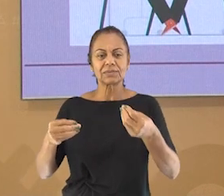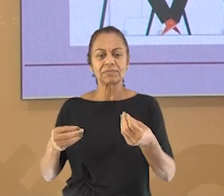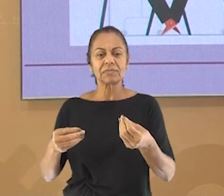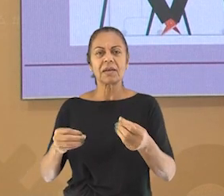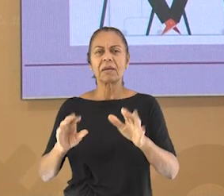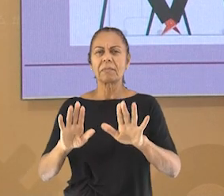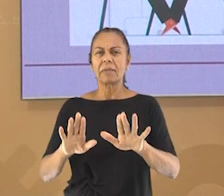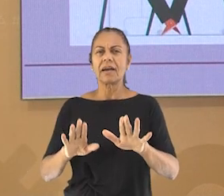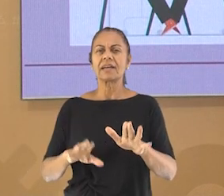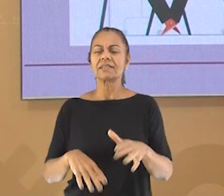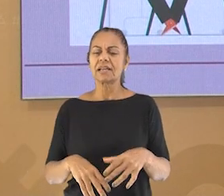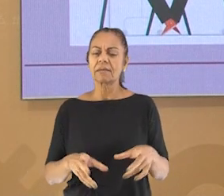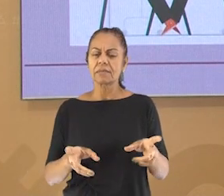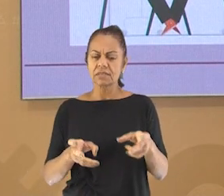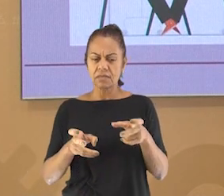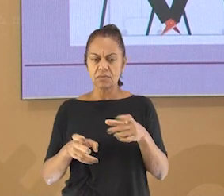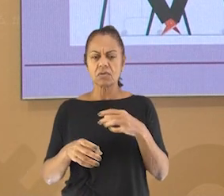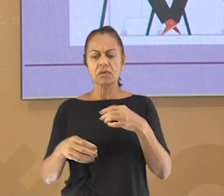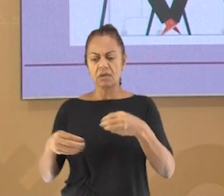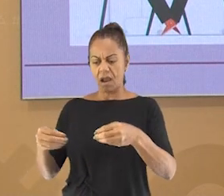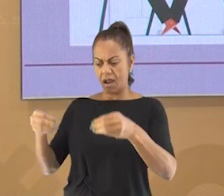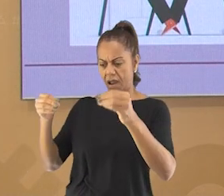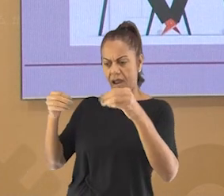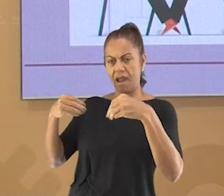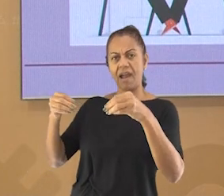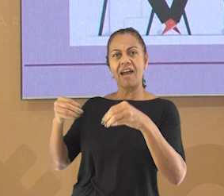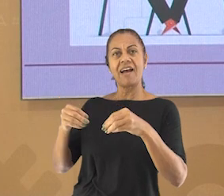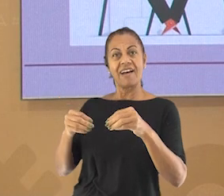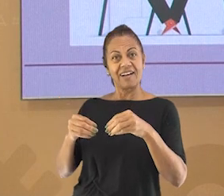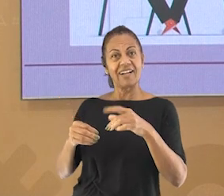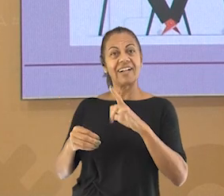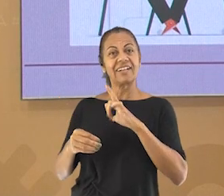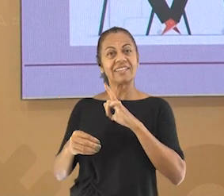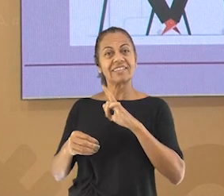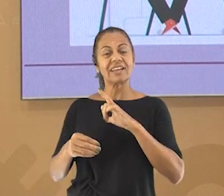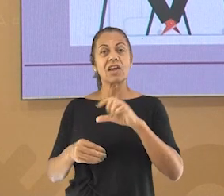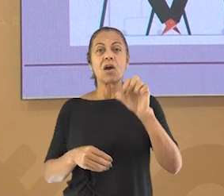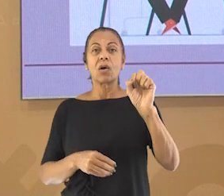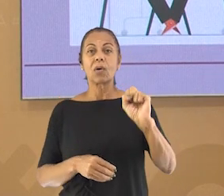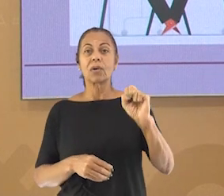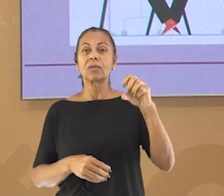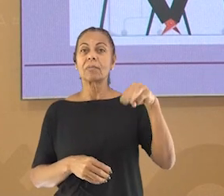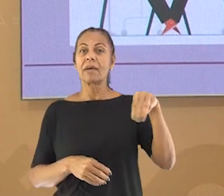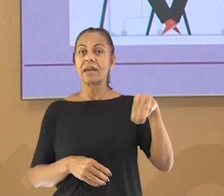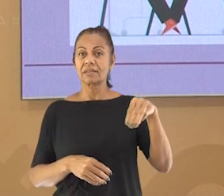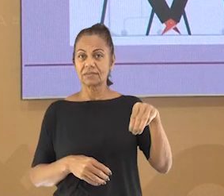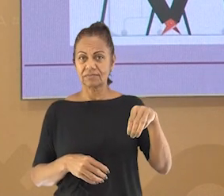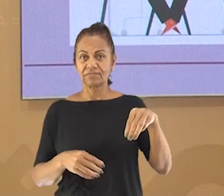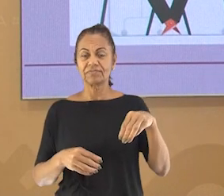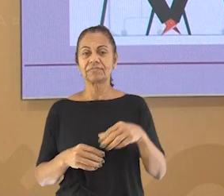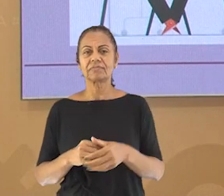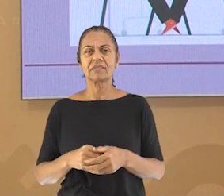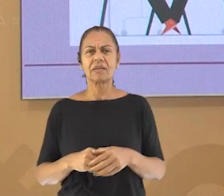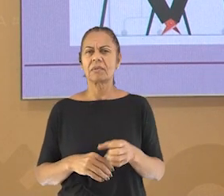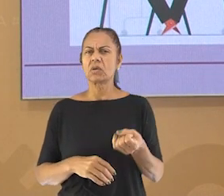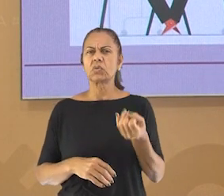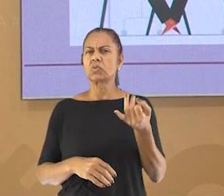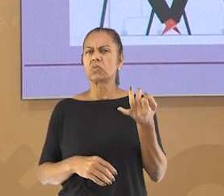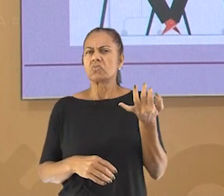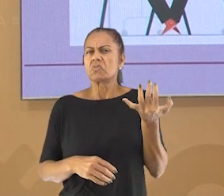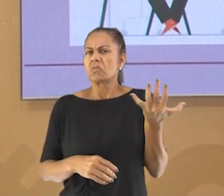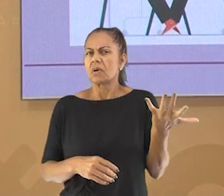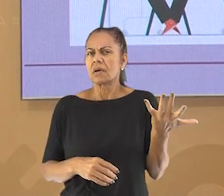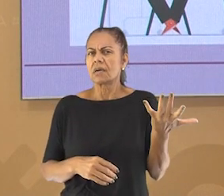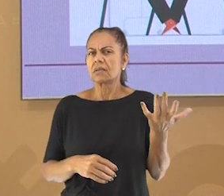terceiro. A única informação que ela sabia era que em suas mãos ainda restavam 8 metros de